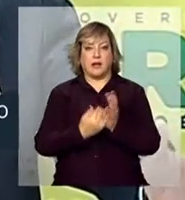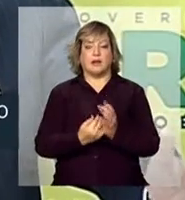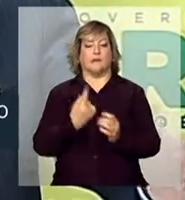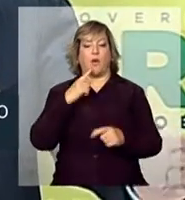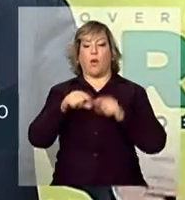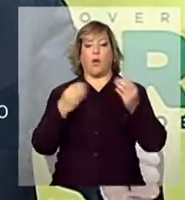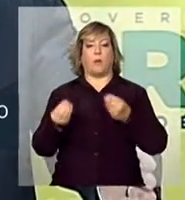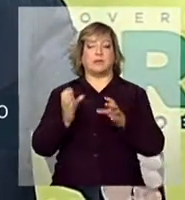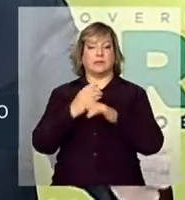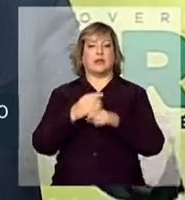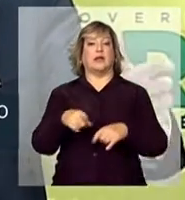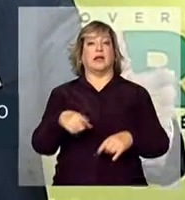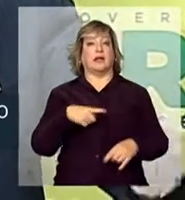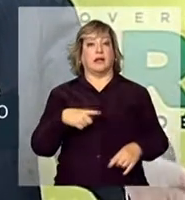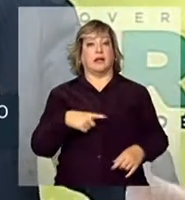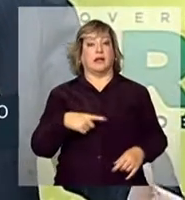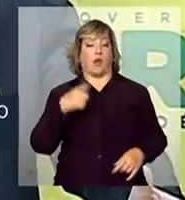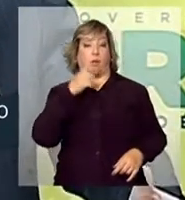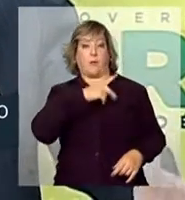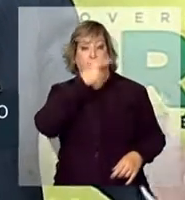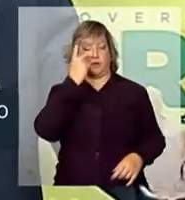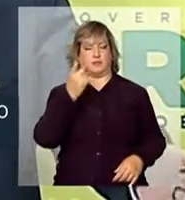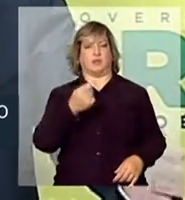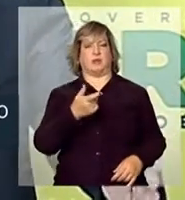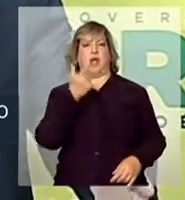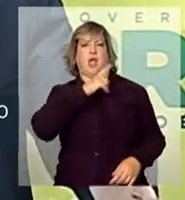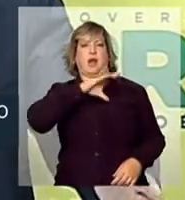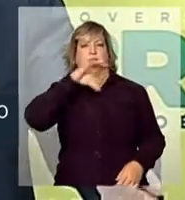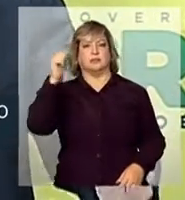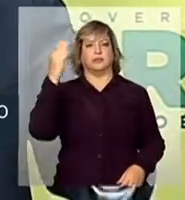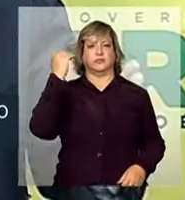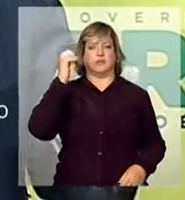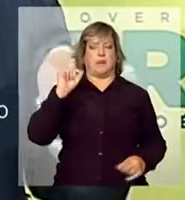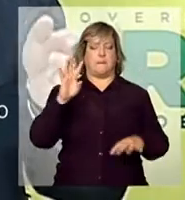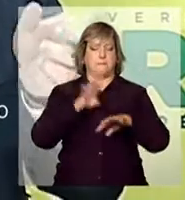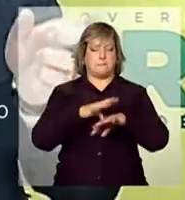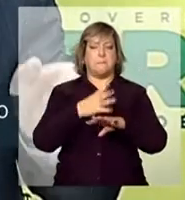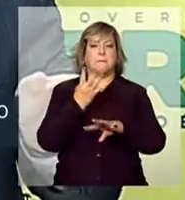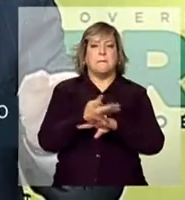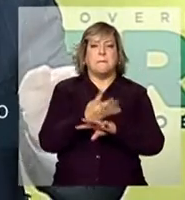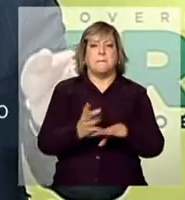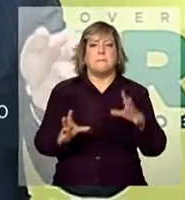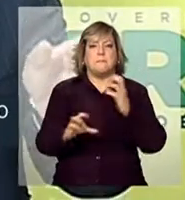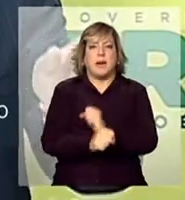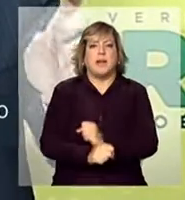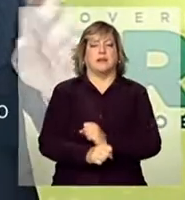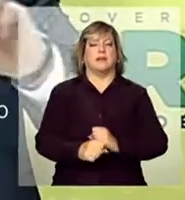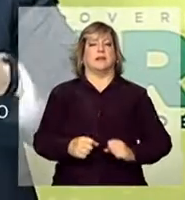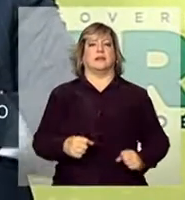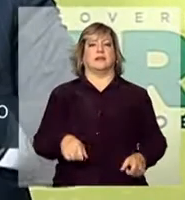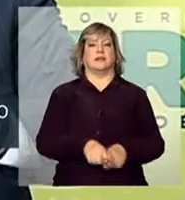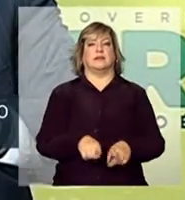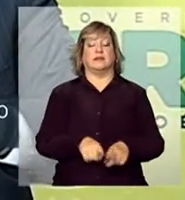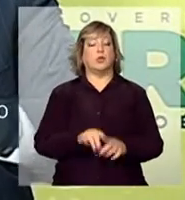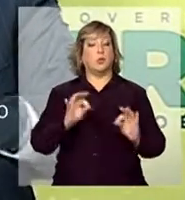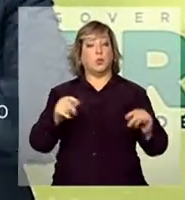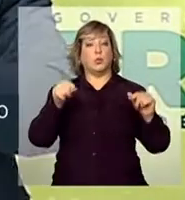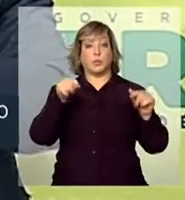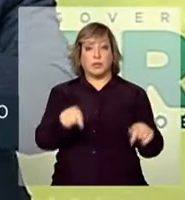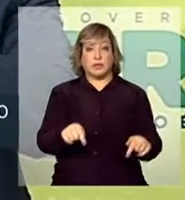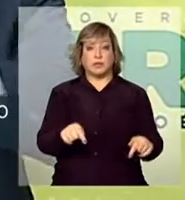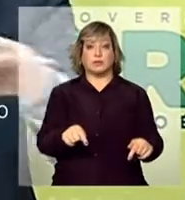programa foi considerado os medalhistas de matemática foram considerados tudo isso conta como critério adicional